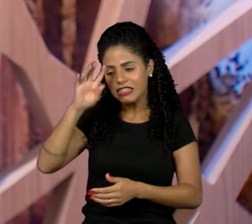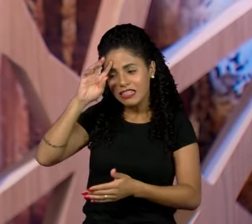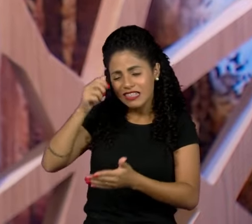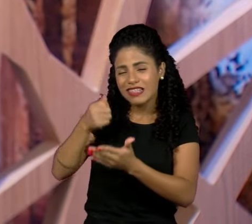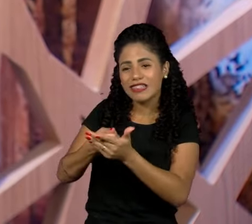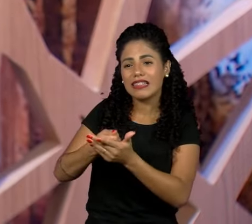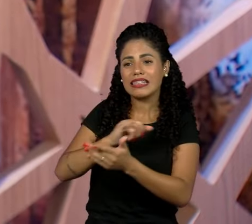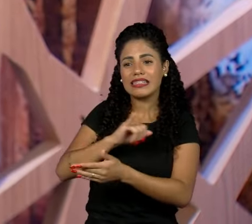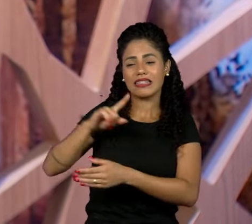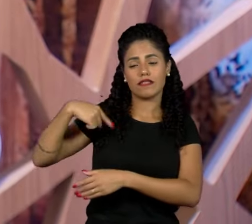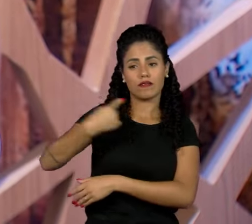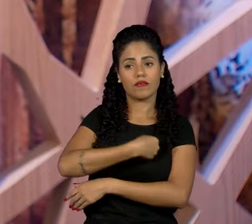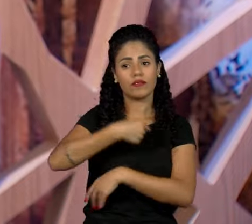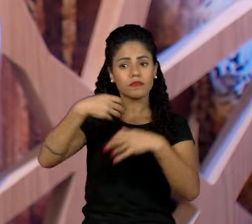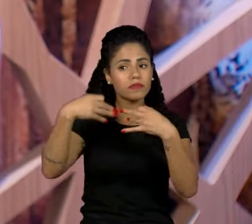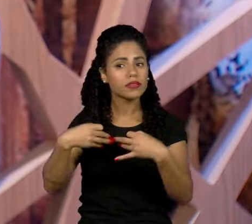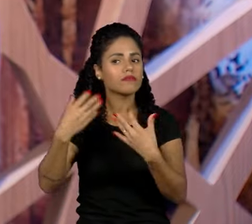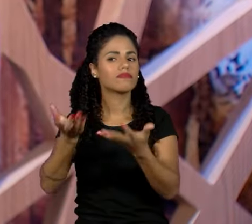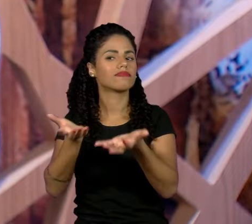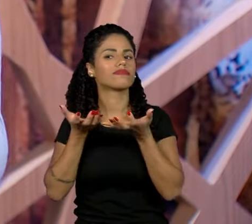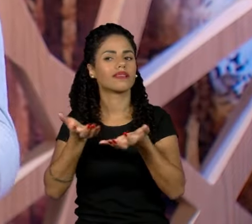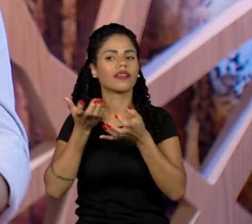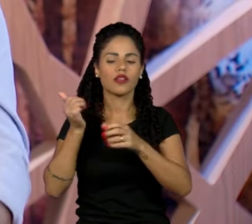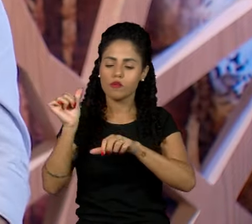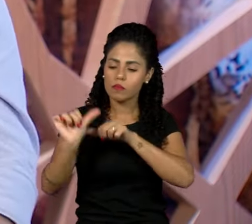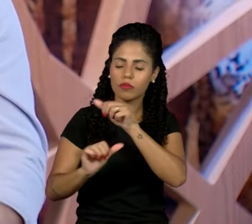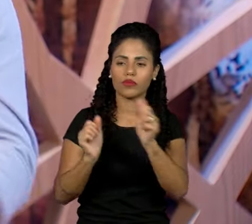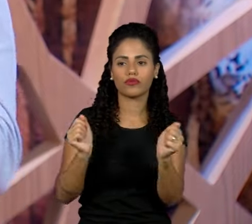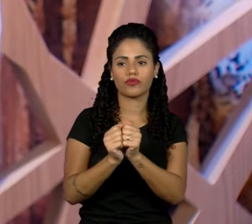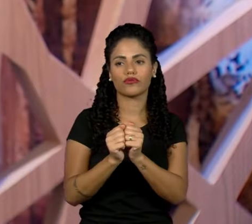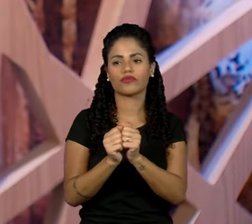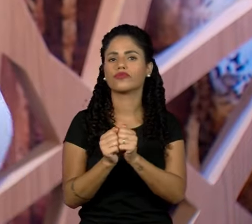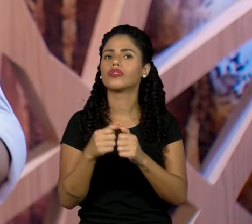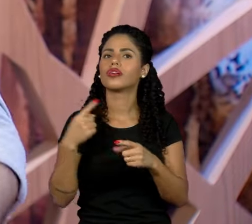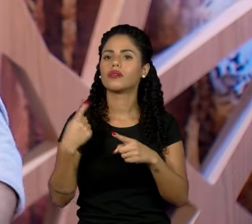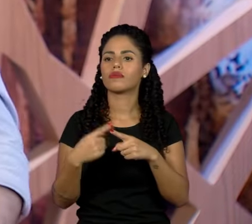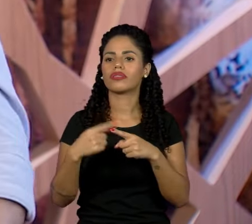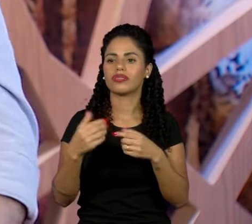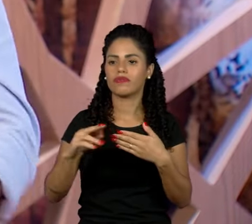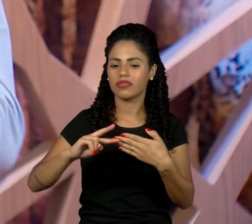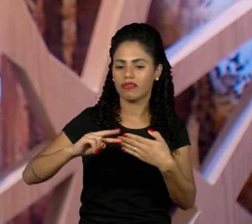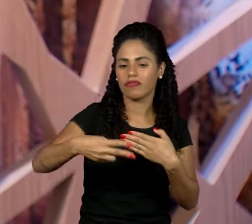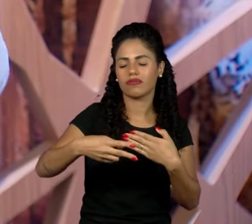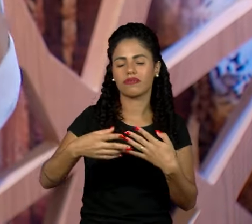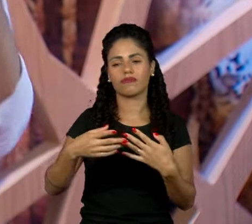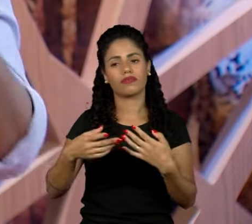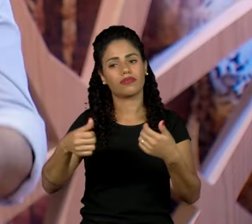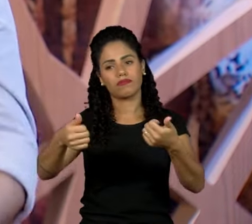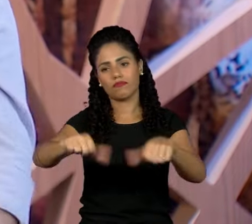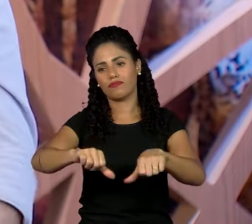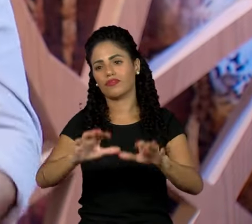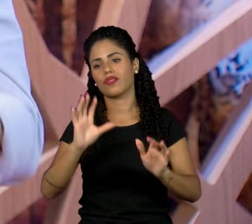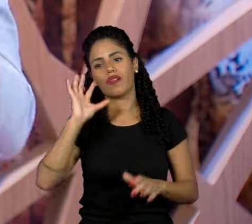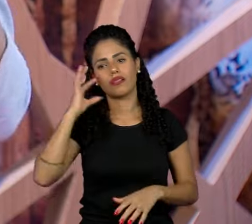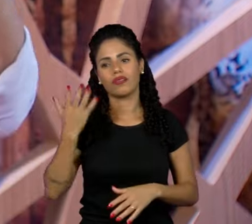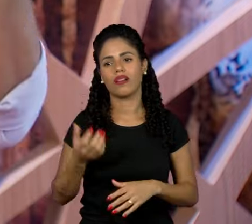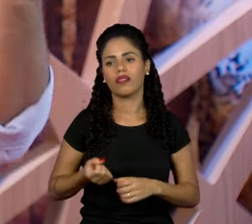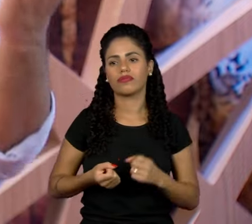se nós realmente queremos estar juntos, porque senão a consequência vai ser a solução